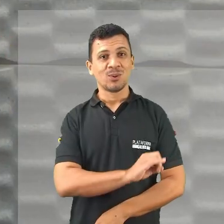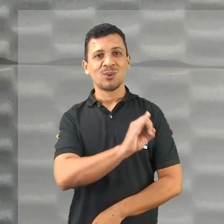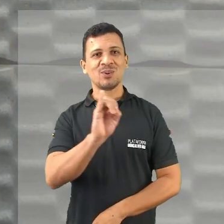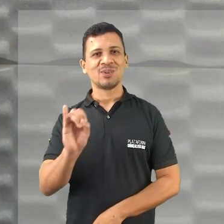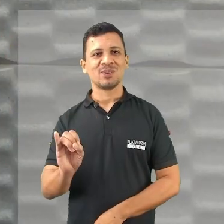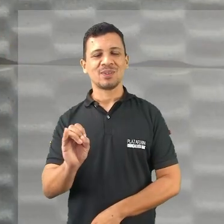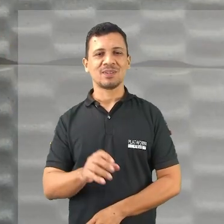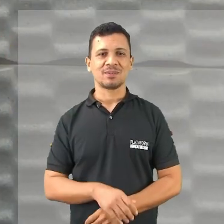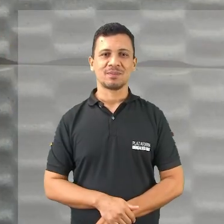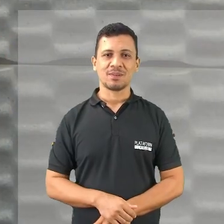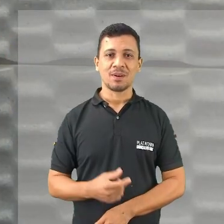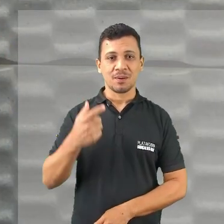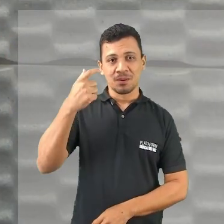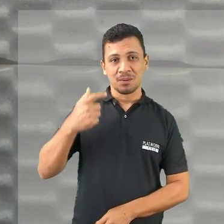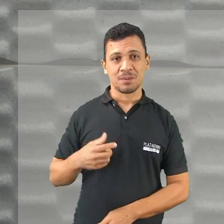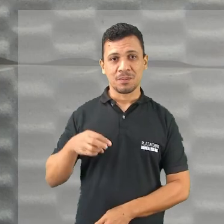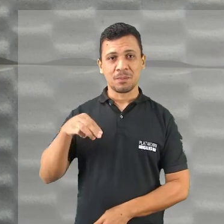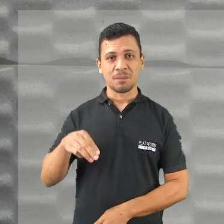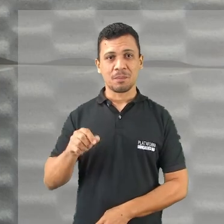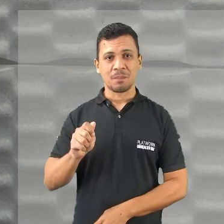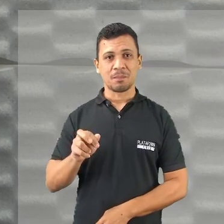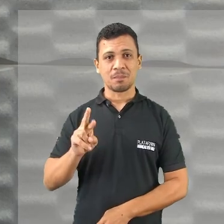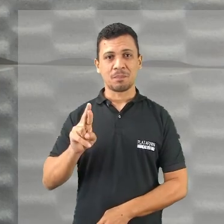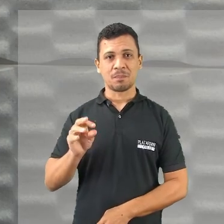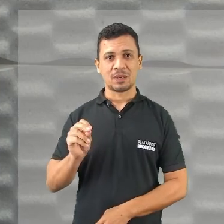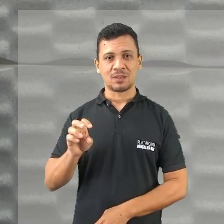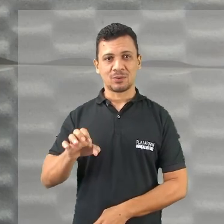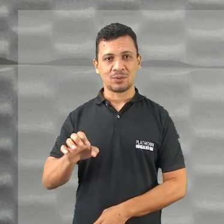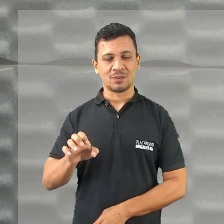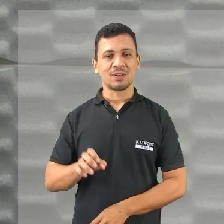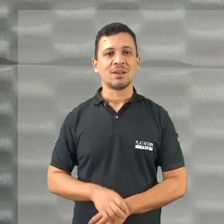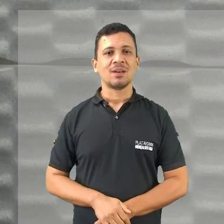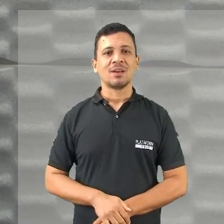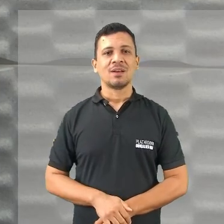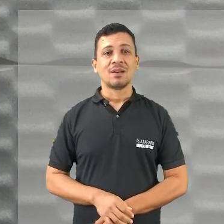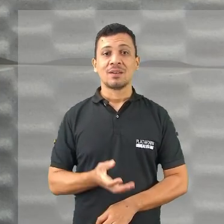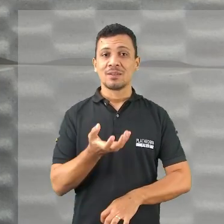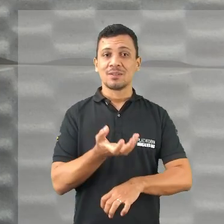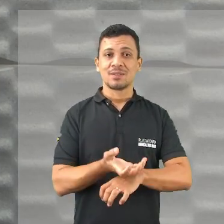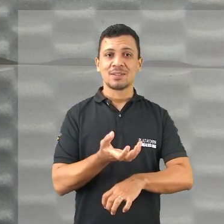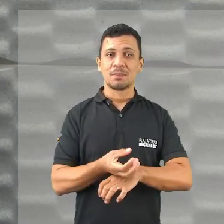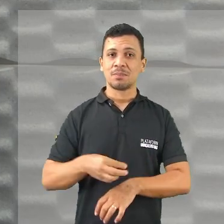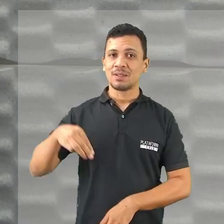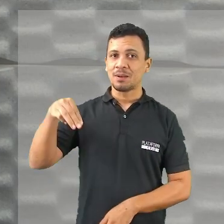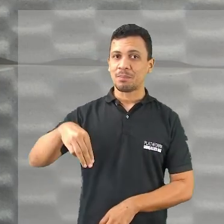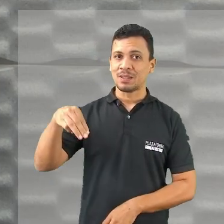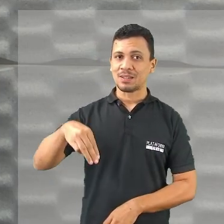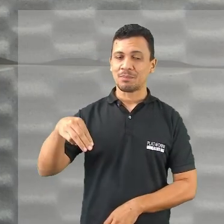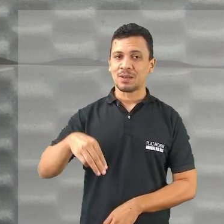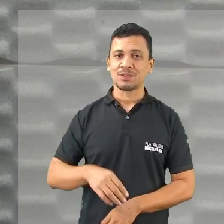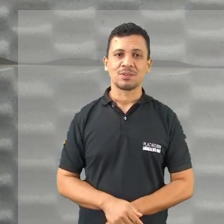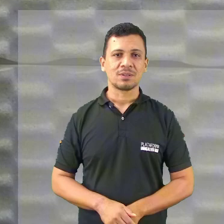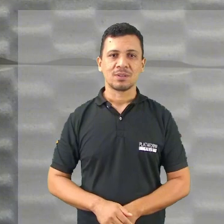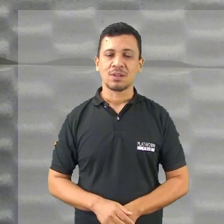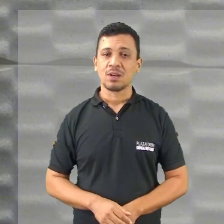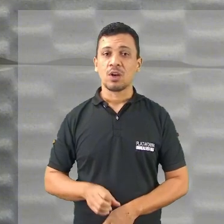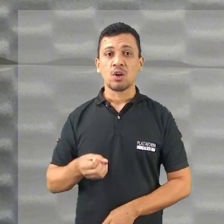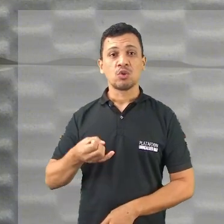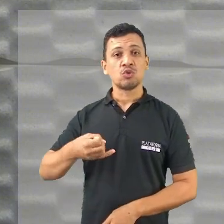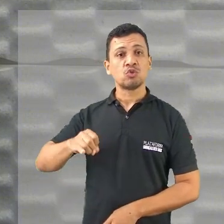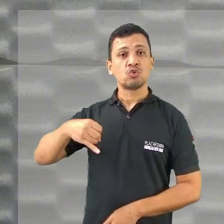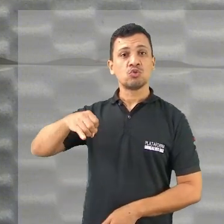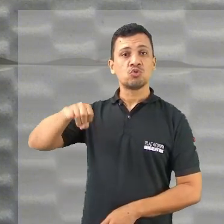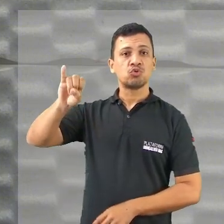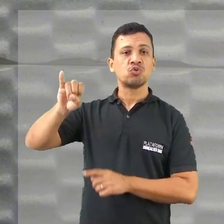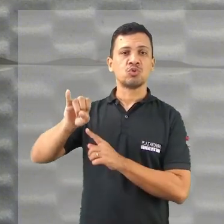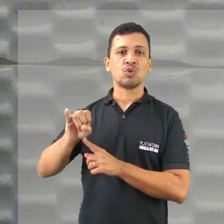Olá pessoal, aqui é o professor Maroni Beckman, professor de matemática. Na aula de hoje vamos falar de juro composto, né?